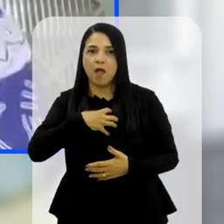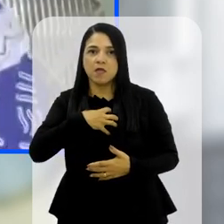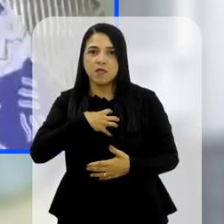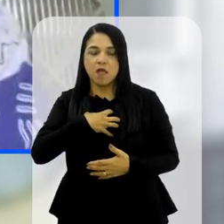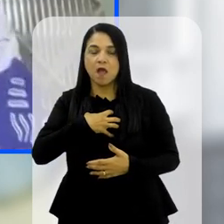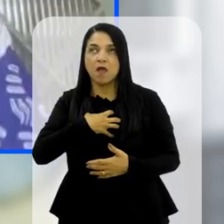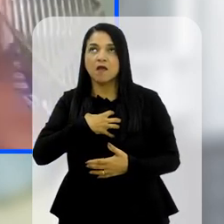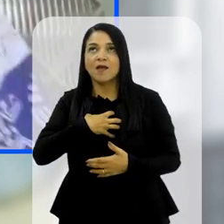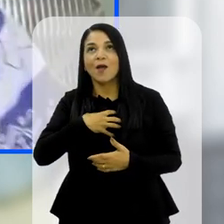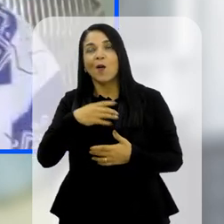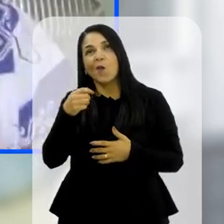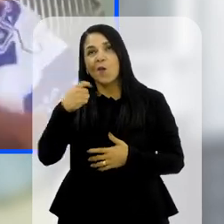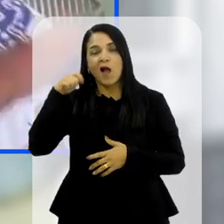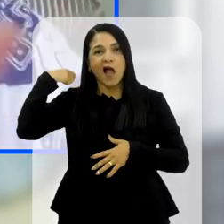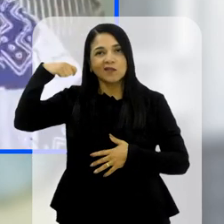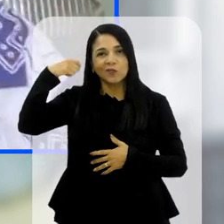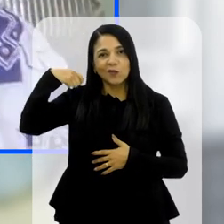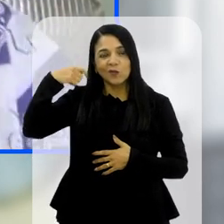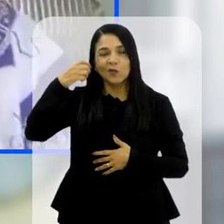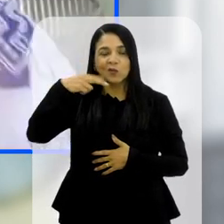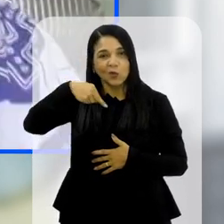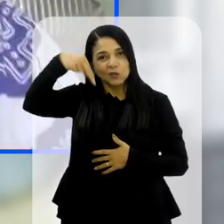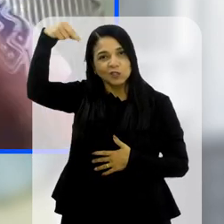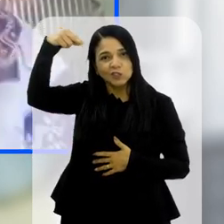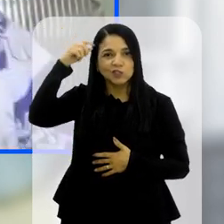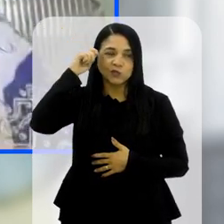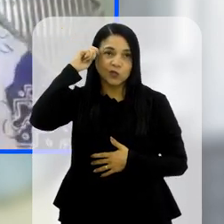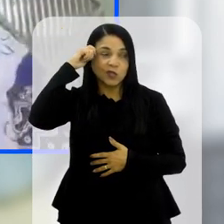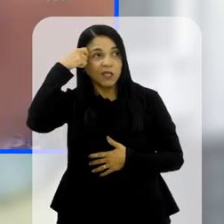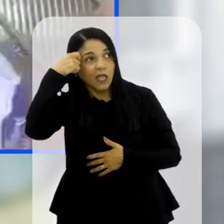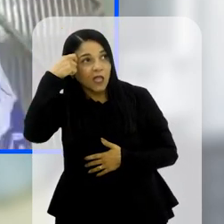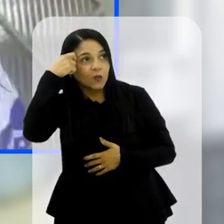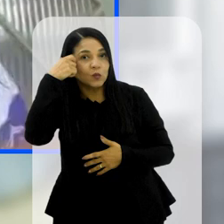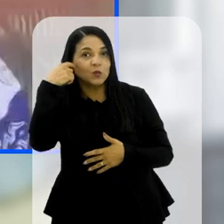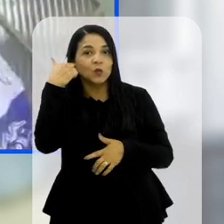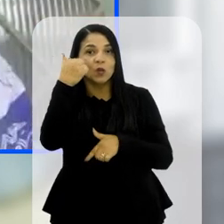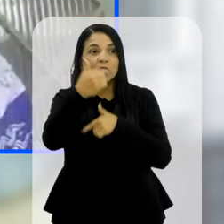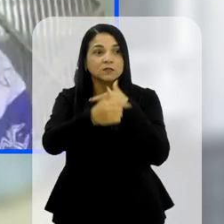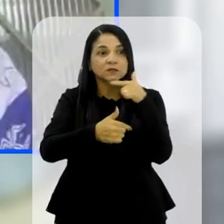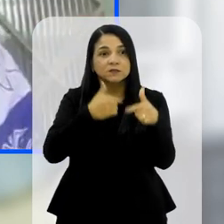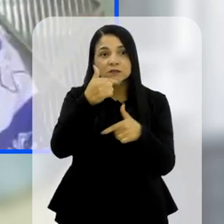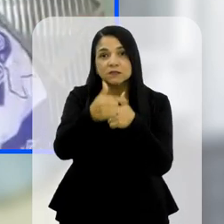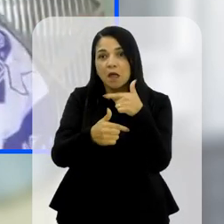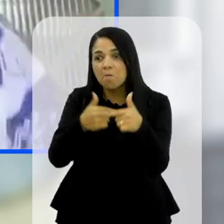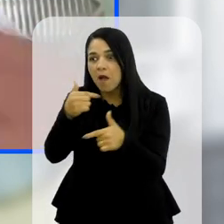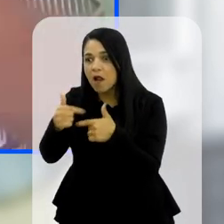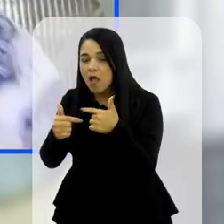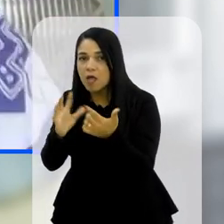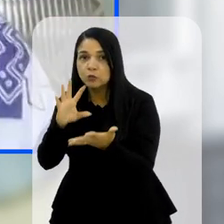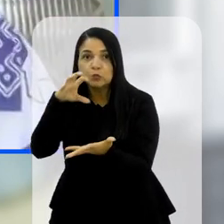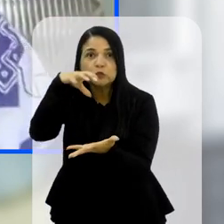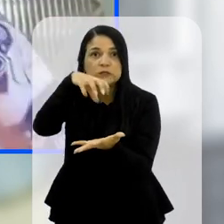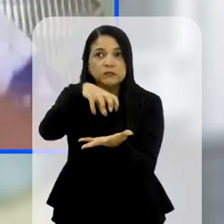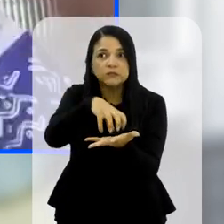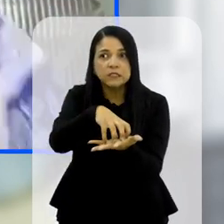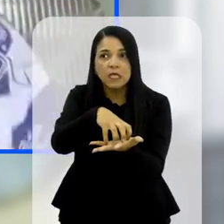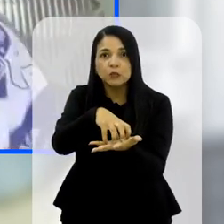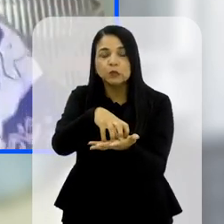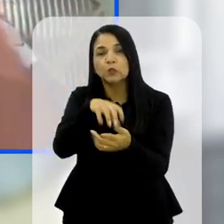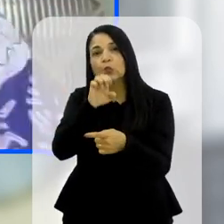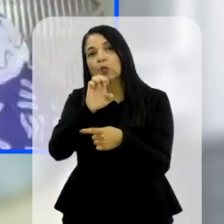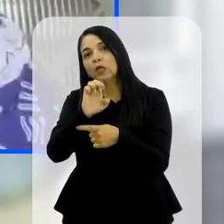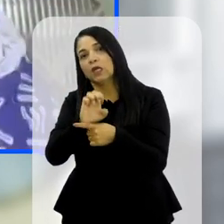penso eu na Bahia, um ator nordestino, negro, para trabalhar no grande centro de mercado